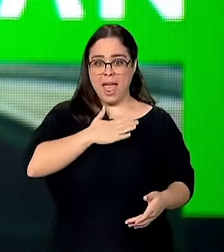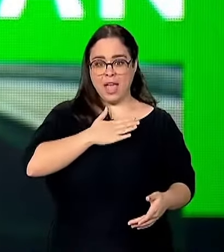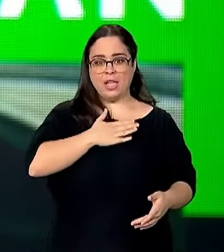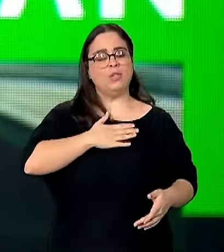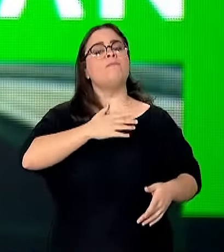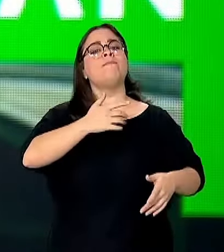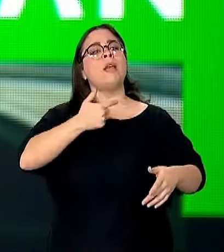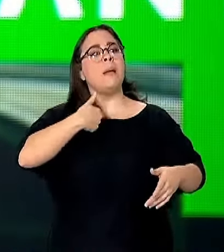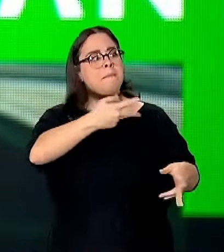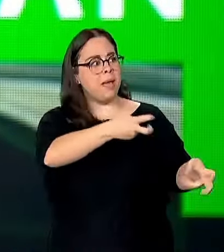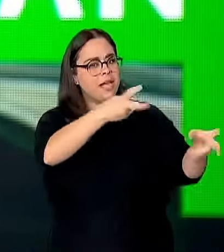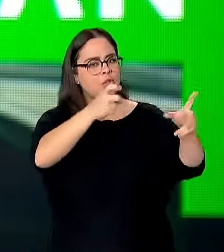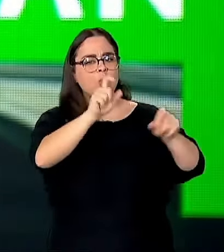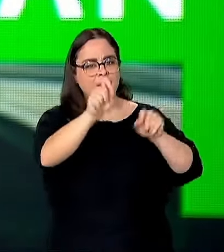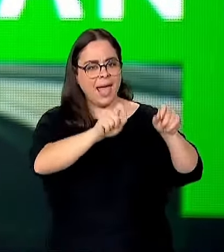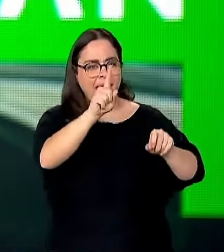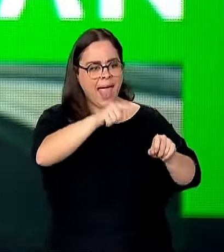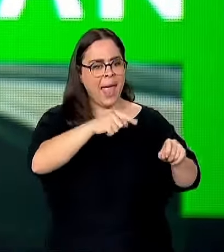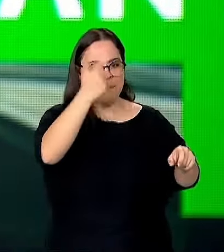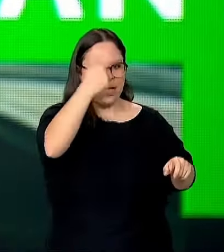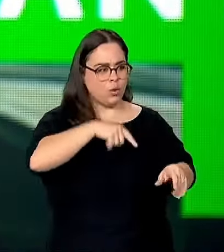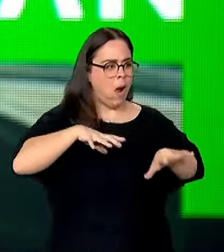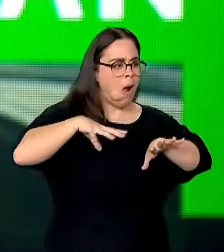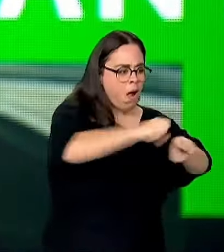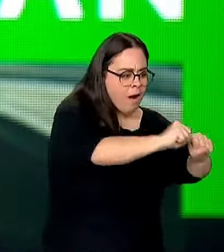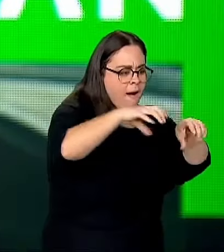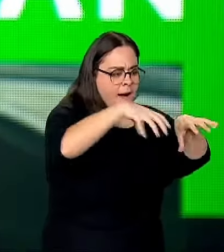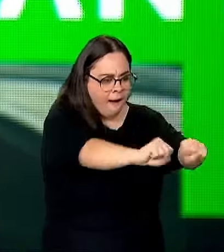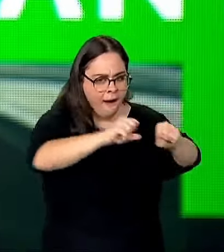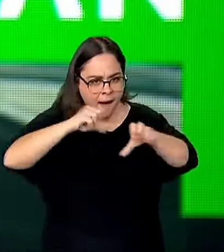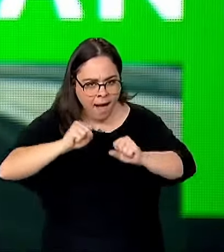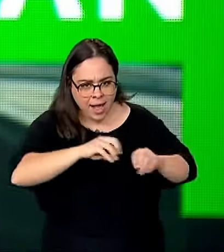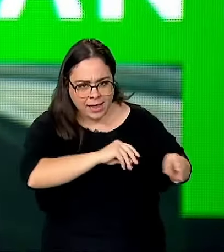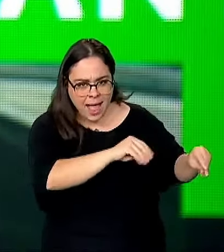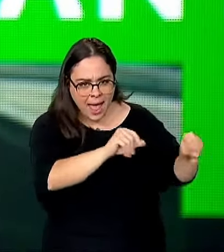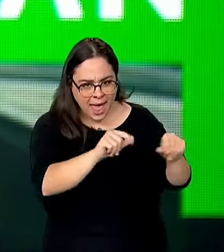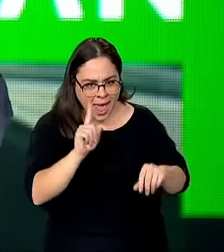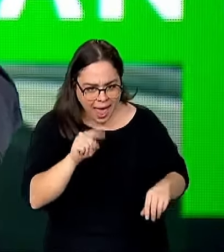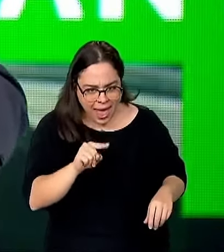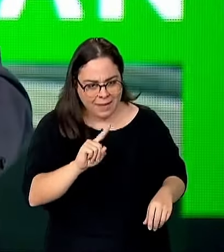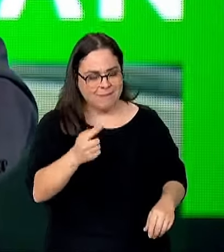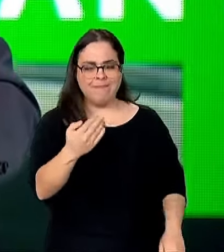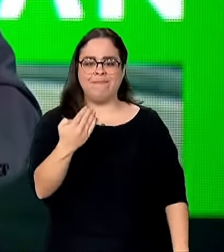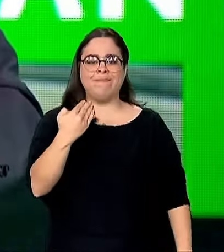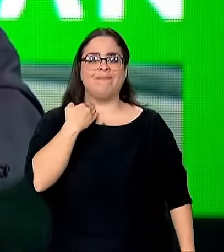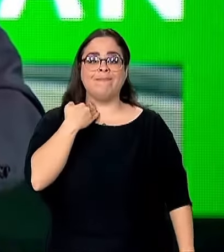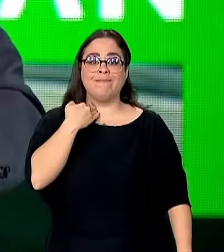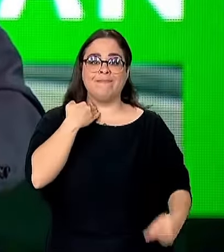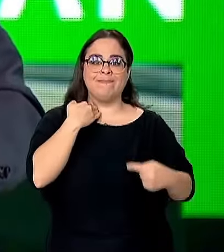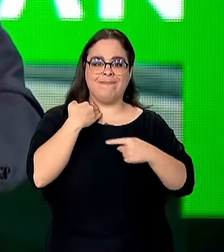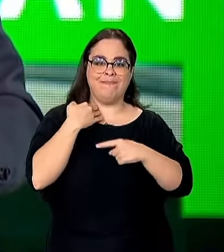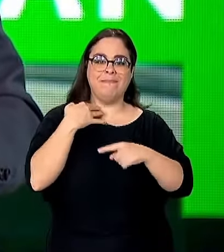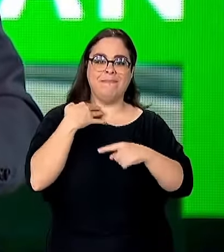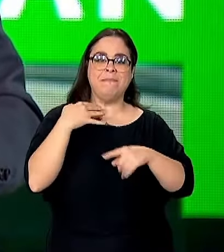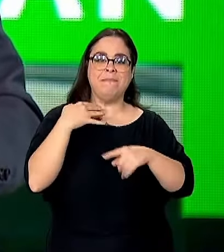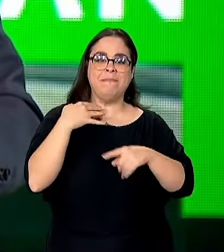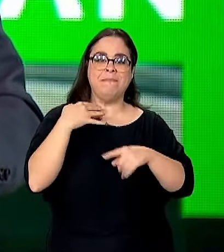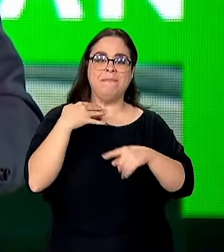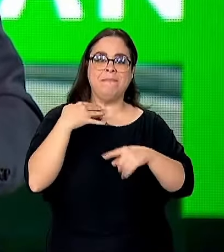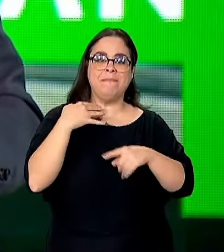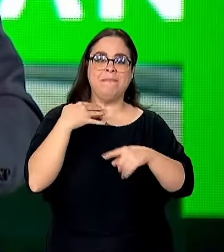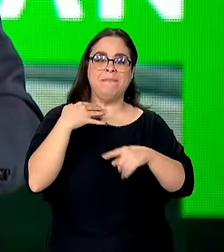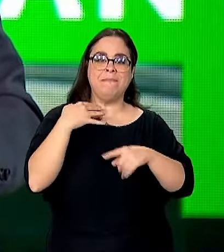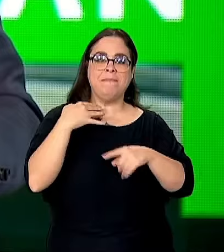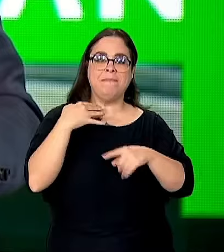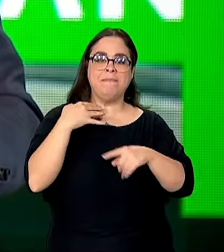terra de vocês, são os bancos que tomam a terra de vocês. Não é mais o João Pedro Stedler. São os bancos que